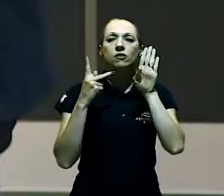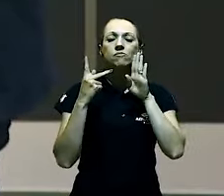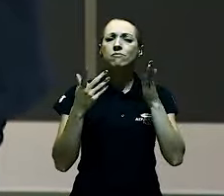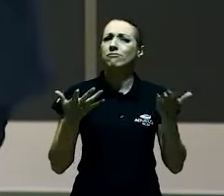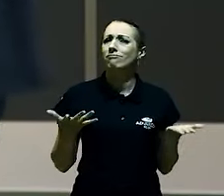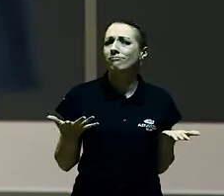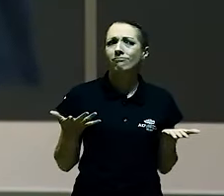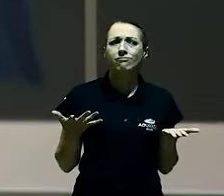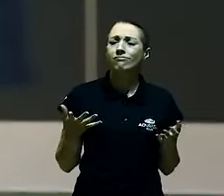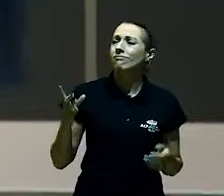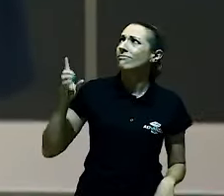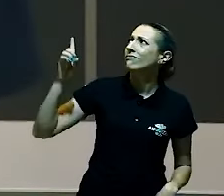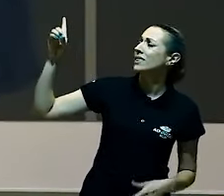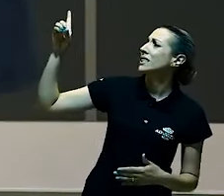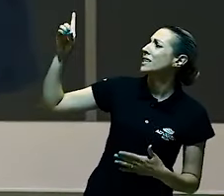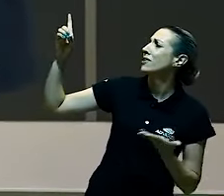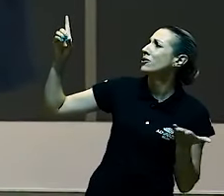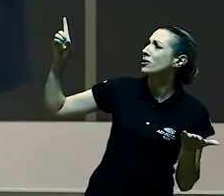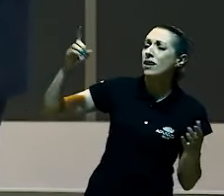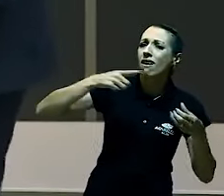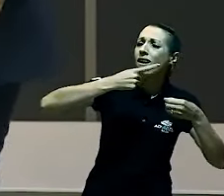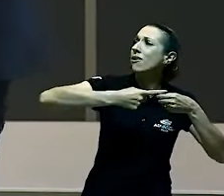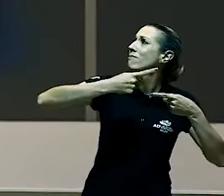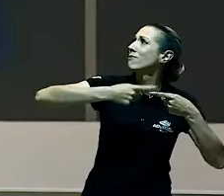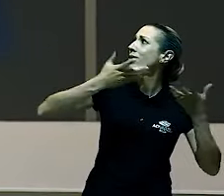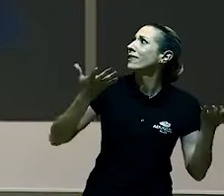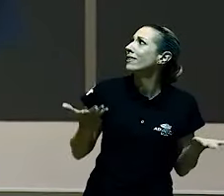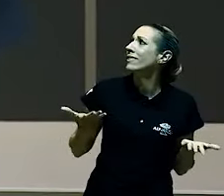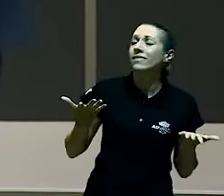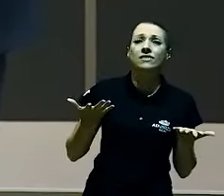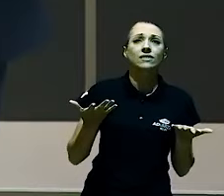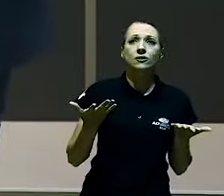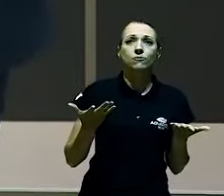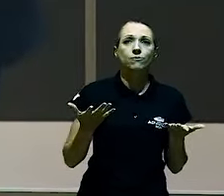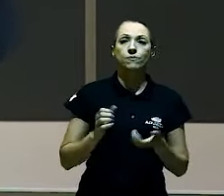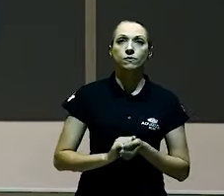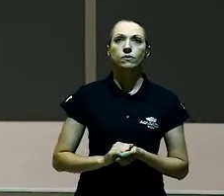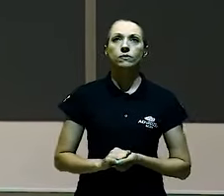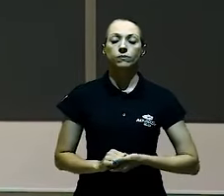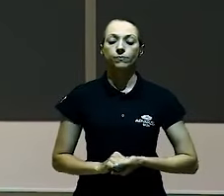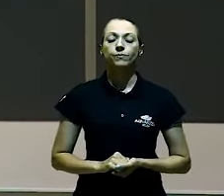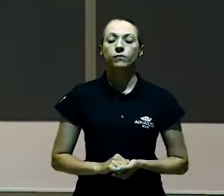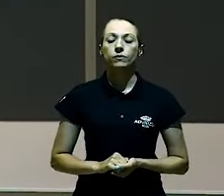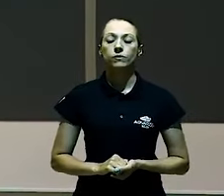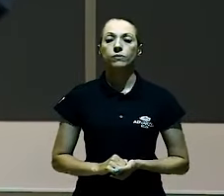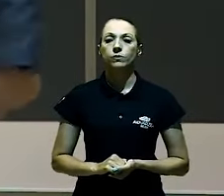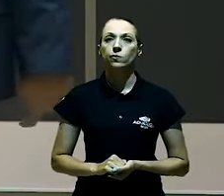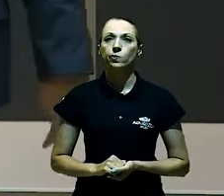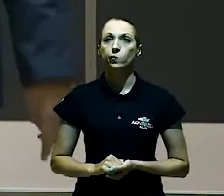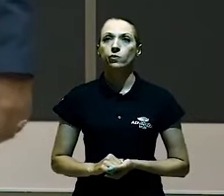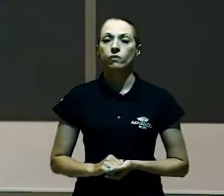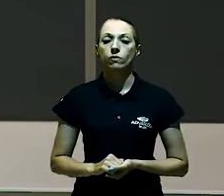sentido, essa missão não faz sentido. Oséias está lá embaixo, em Samaria, dizendo que a Assíria se